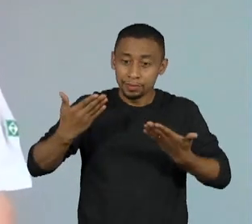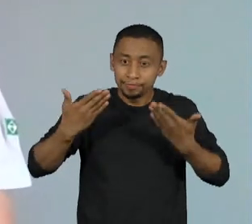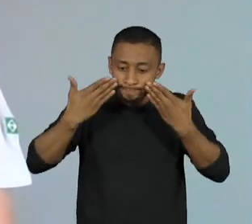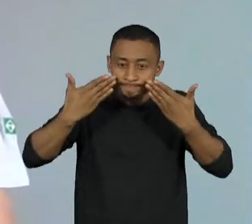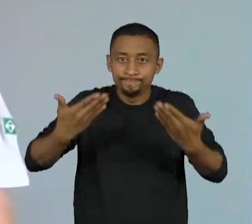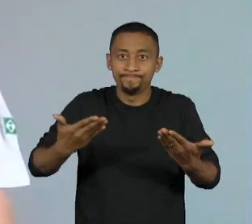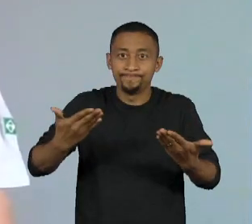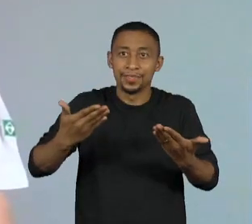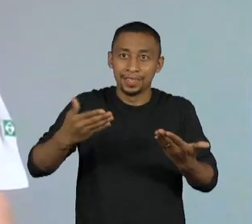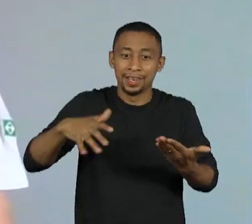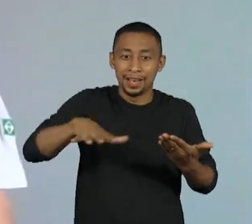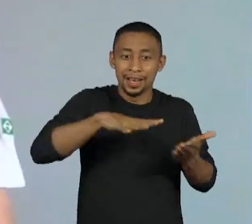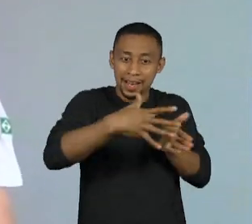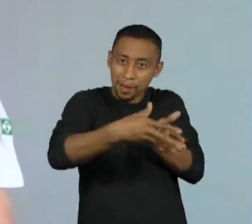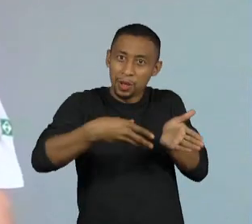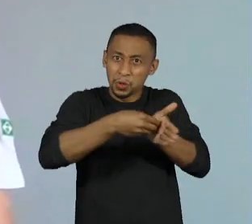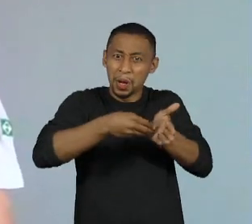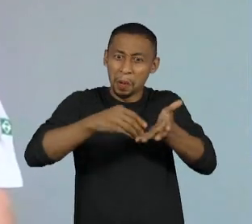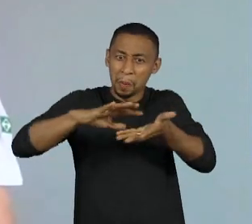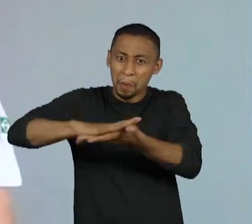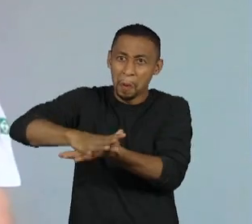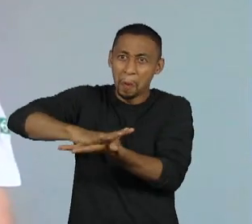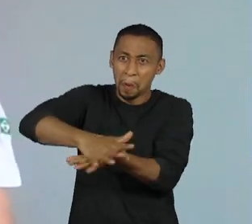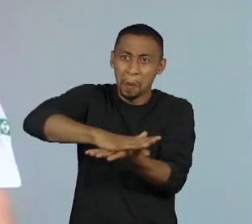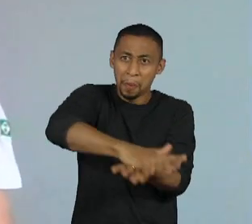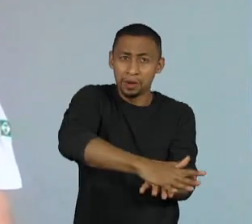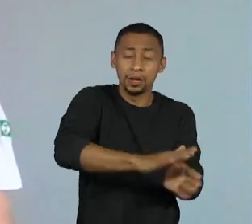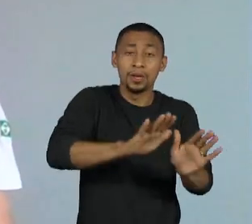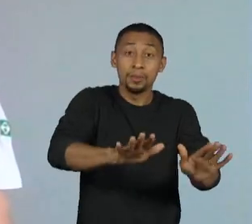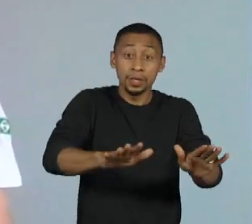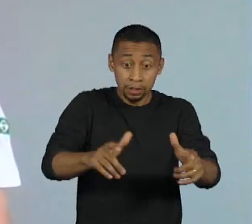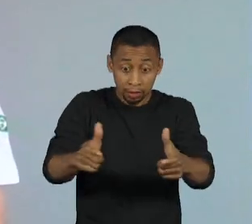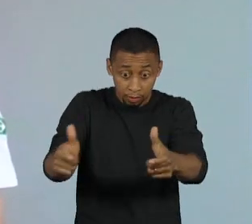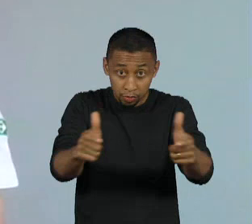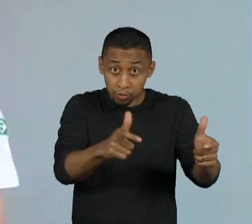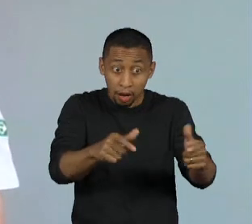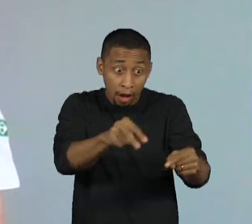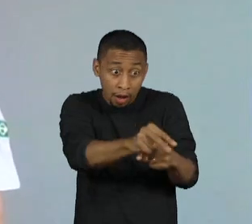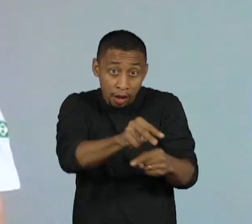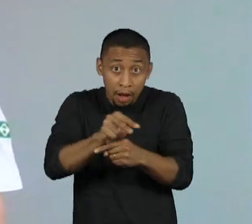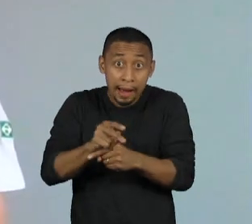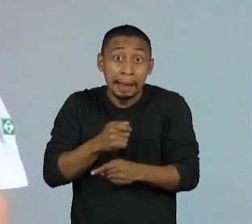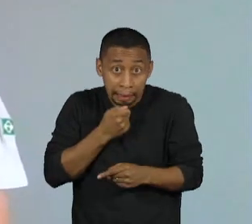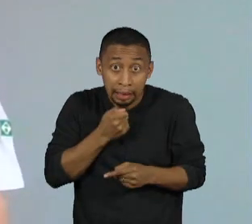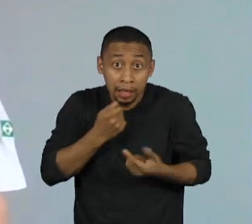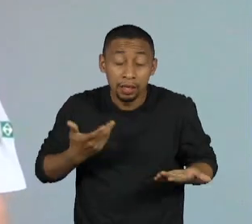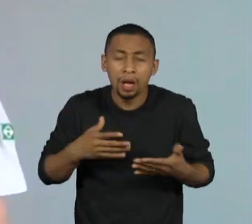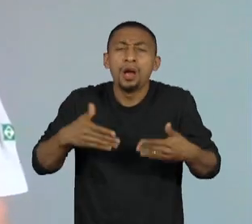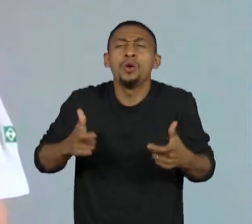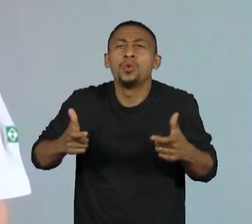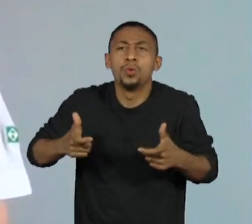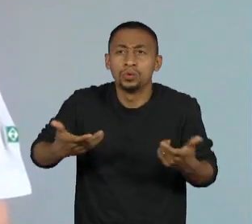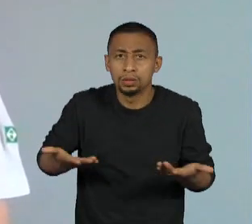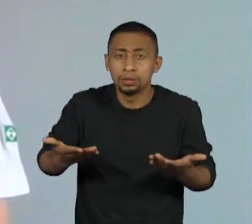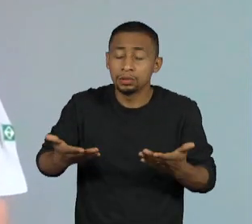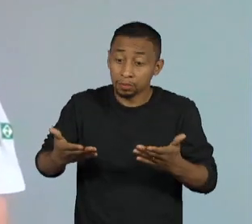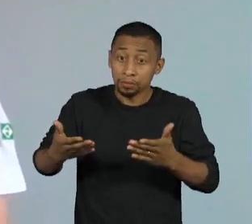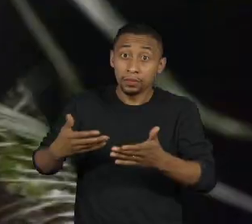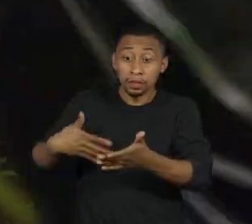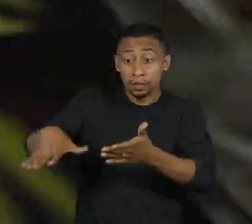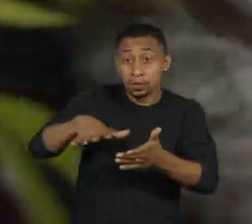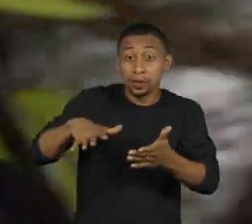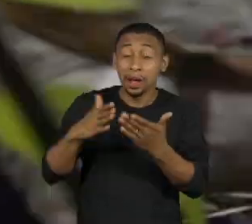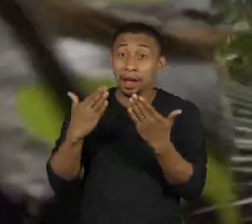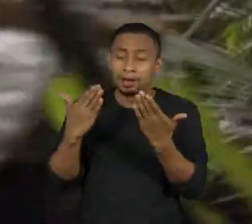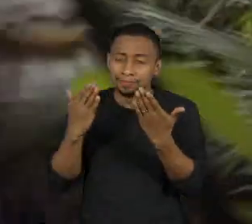Mas existem áreas que essa floresta está extremamente conservada. Quais são essas áreas? São as terras indígenas e as